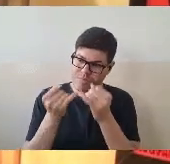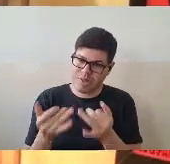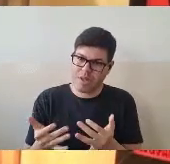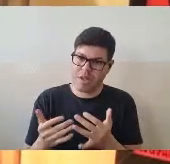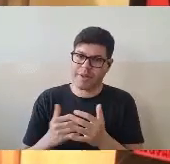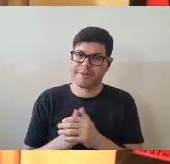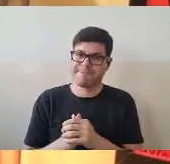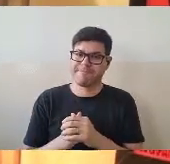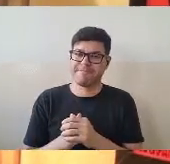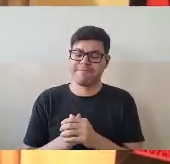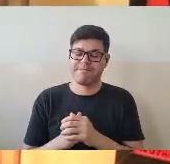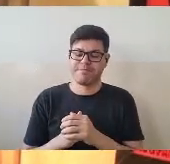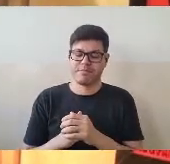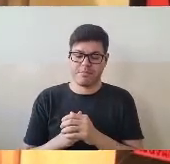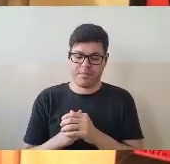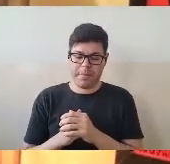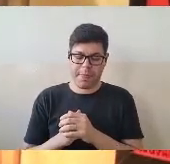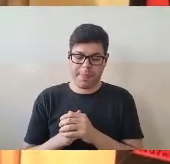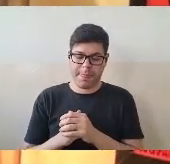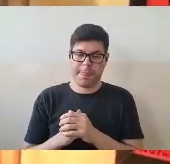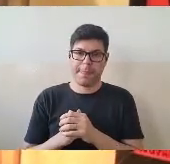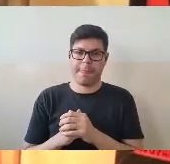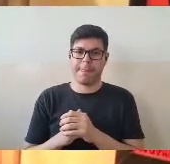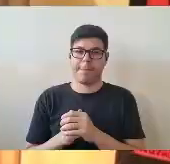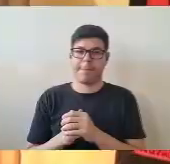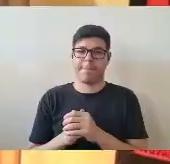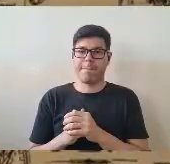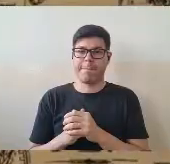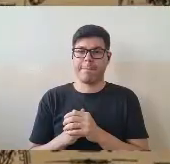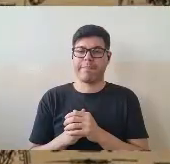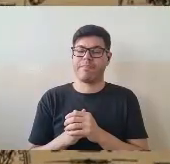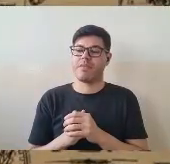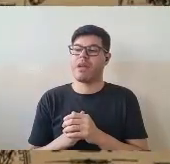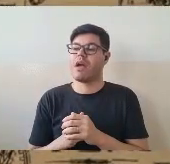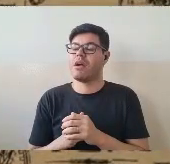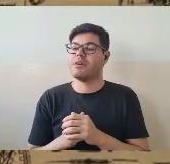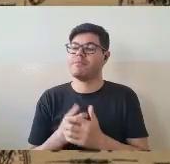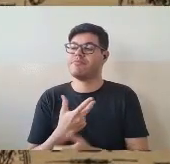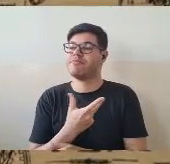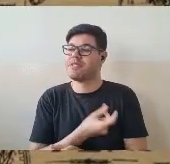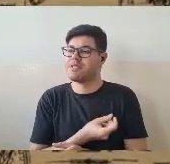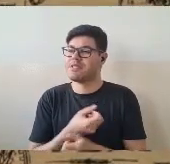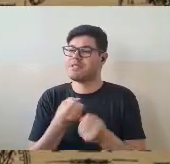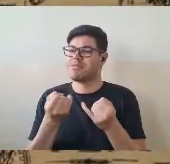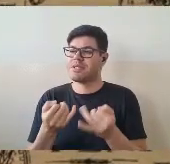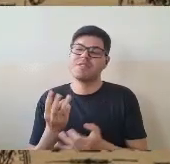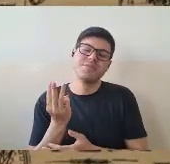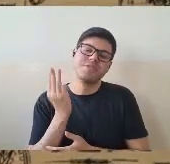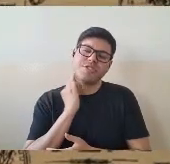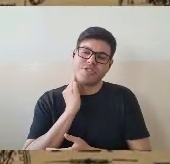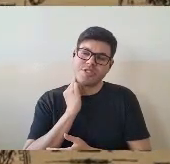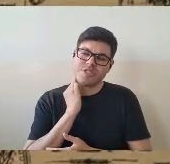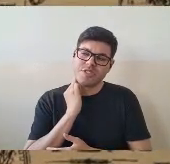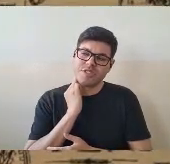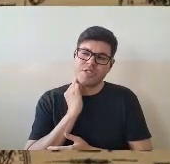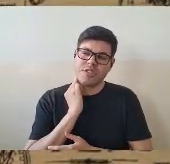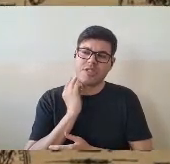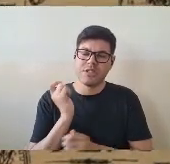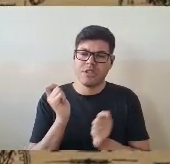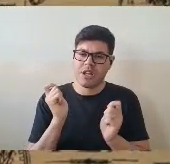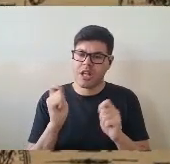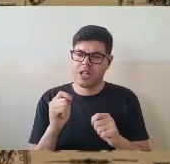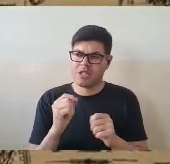Da meningite, a vacina é eficaz? Nós temos atualmente vacinas que vieram acrescentar muito para nós.